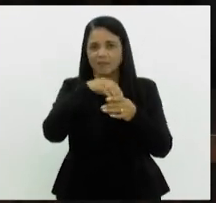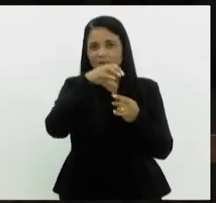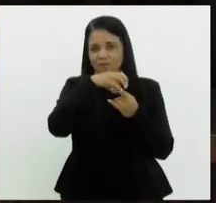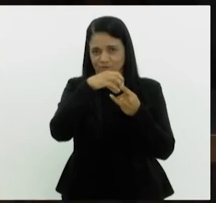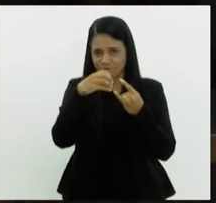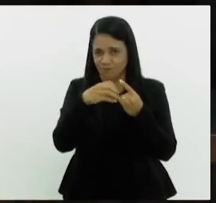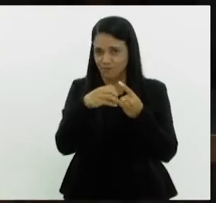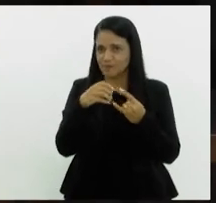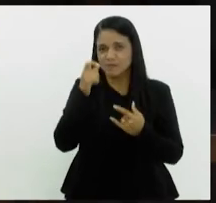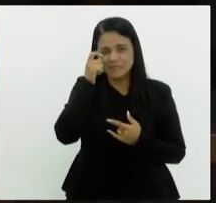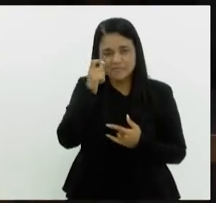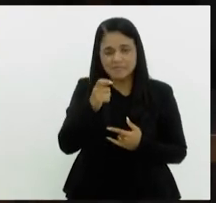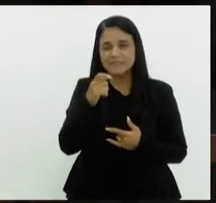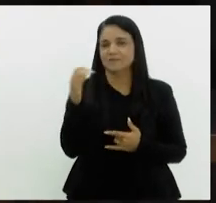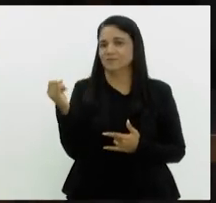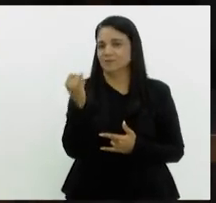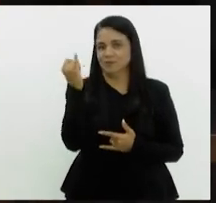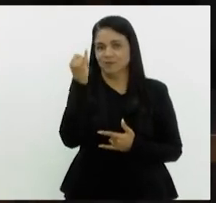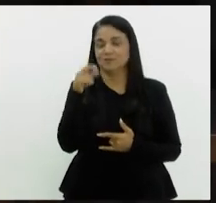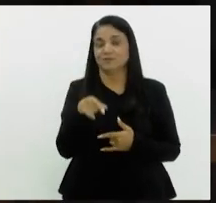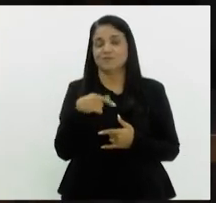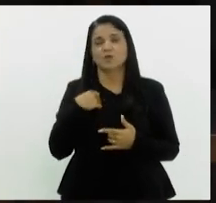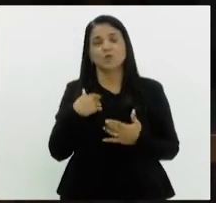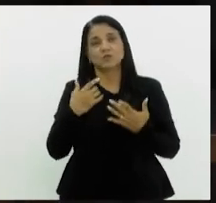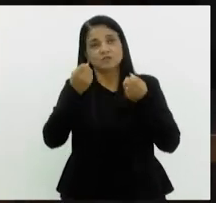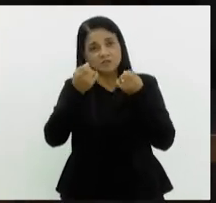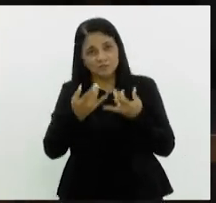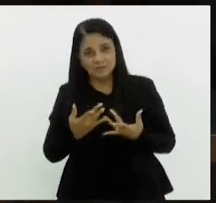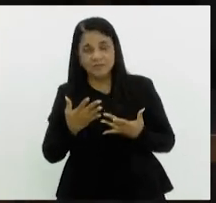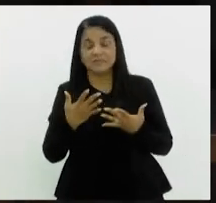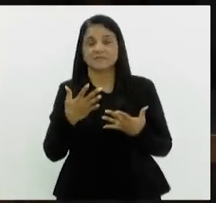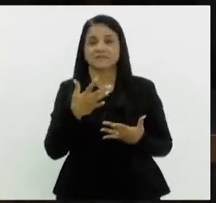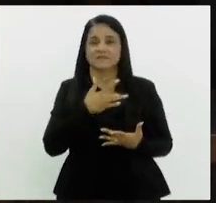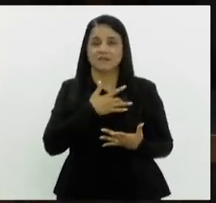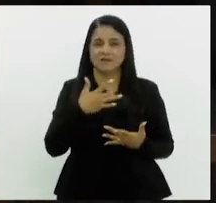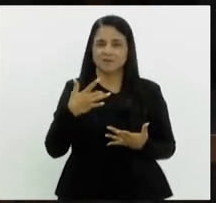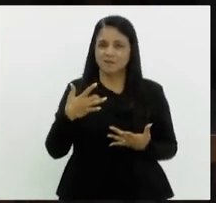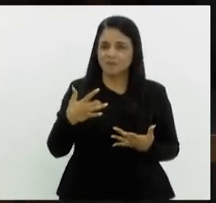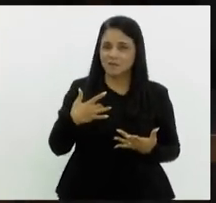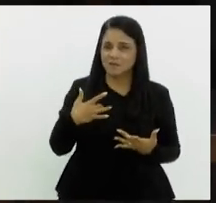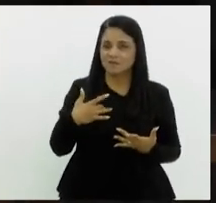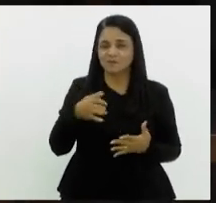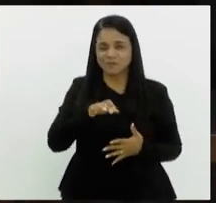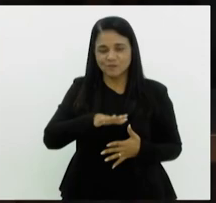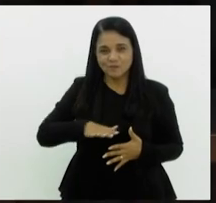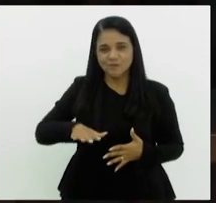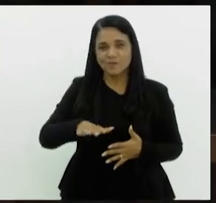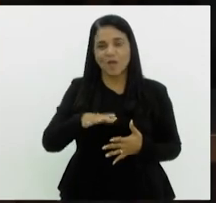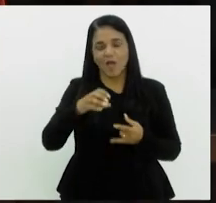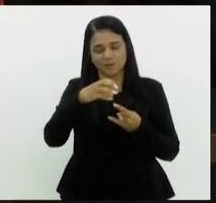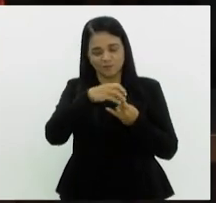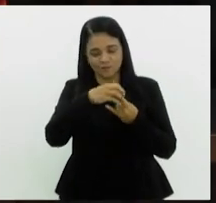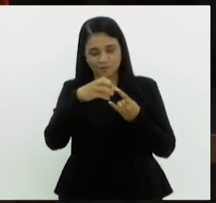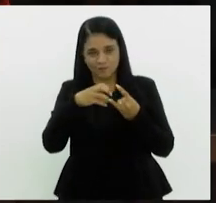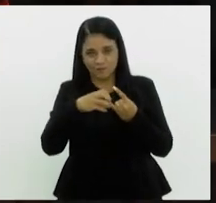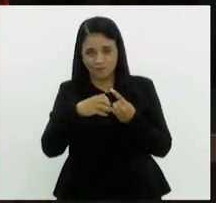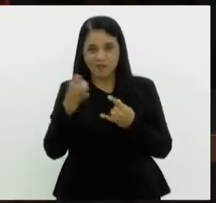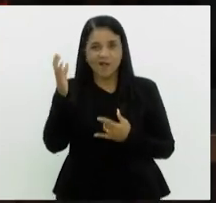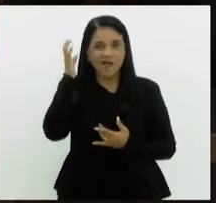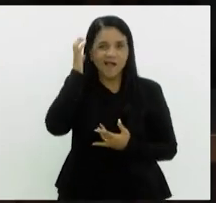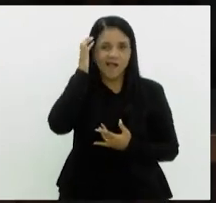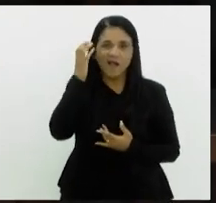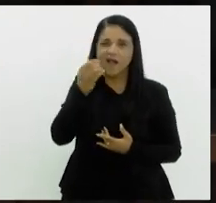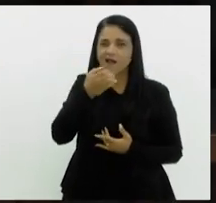gente fala de saúde, da possibilidade de um espaço como a Fiocruz ter uma rádio